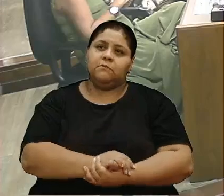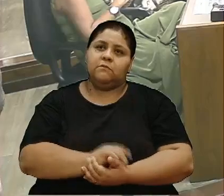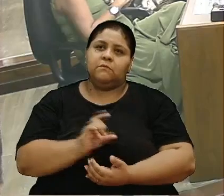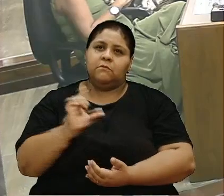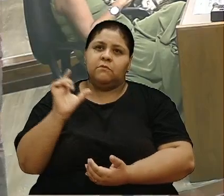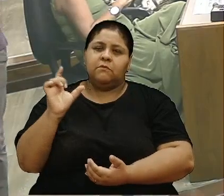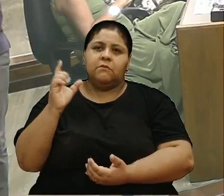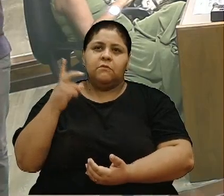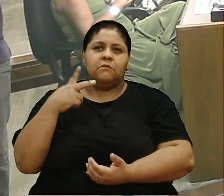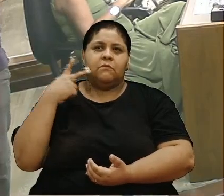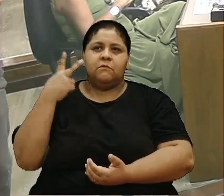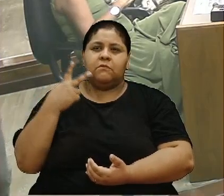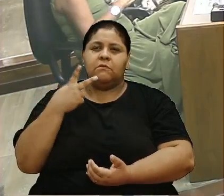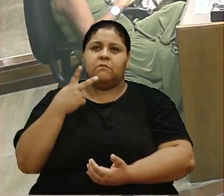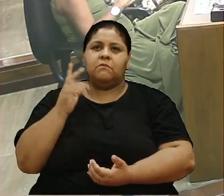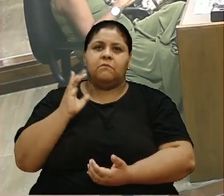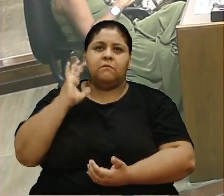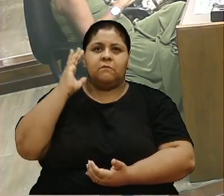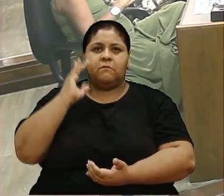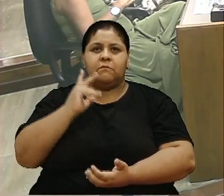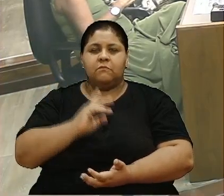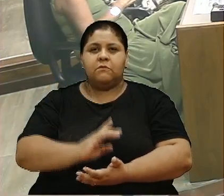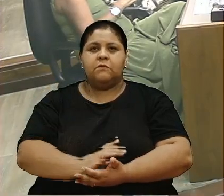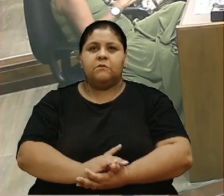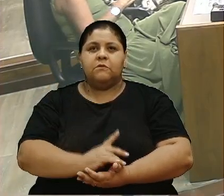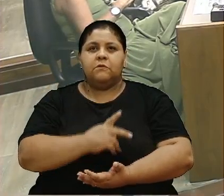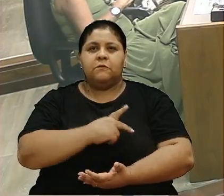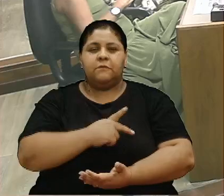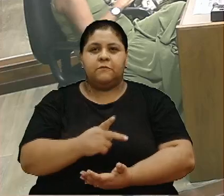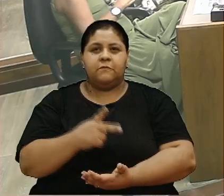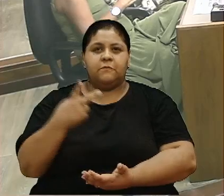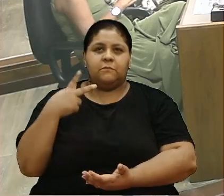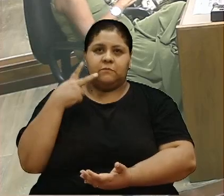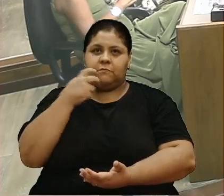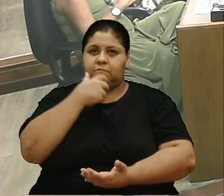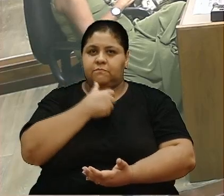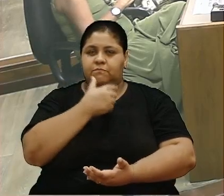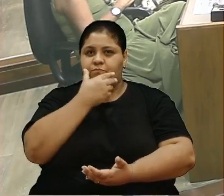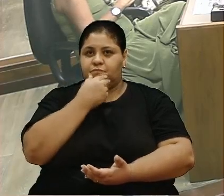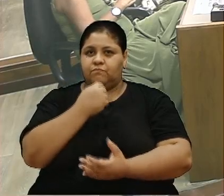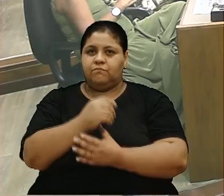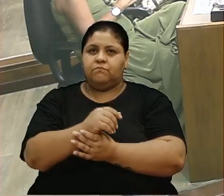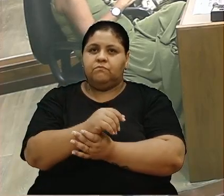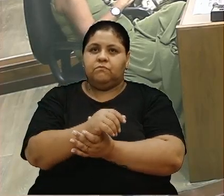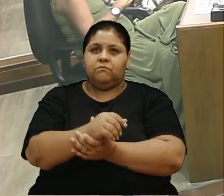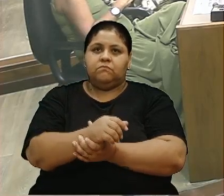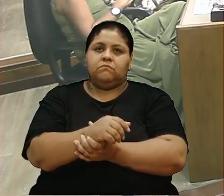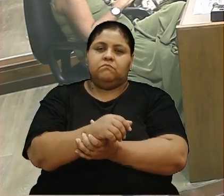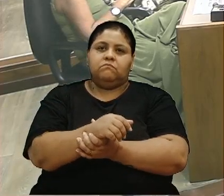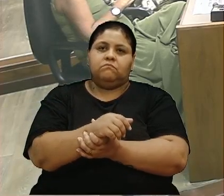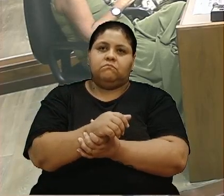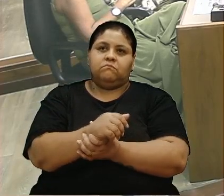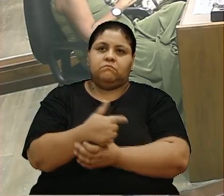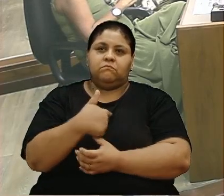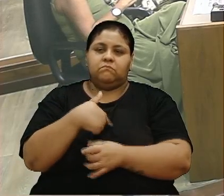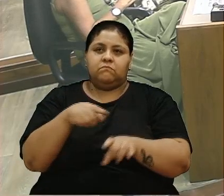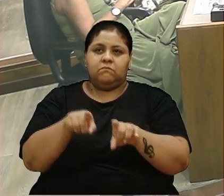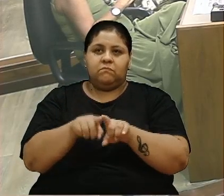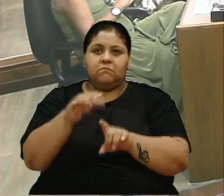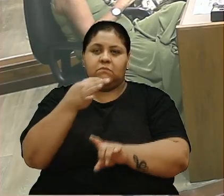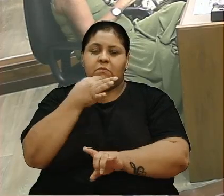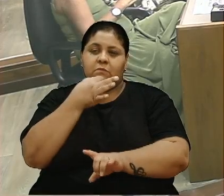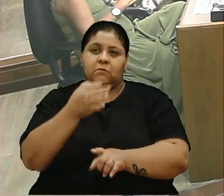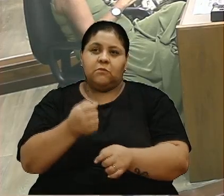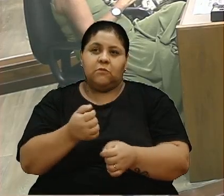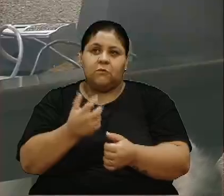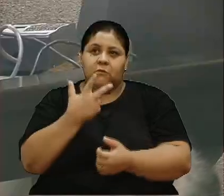palavra a vereadora Daiane Mello. Senhor presidente, senhores vereadores, eu tenho uma opinião muito parecida com